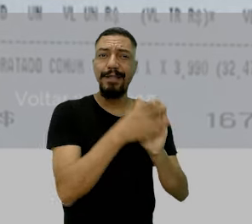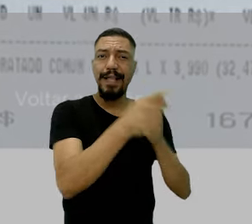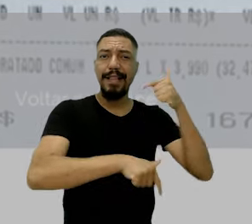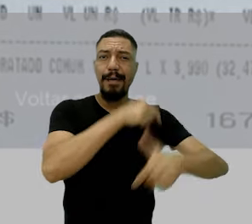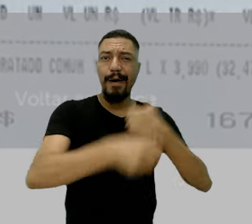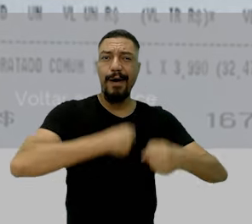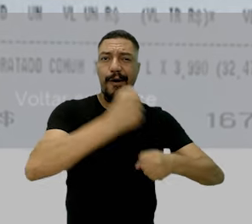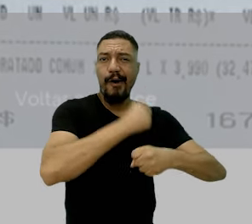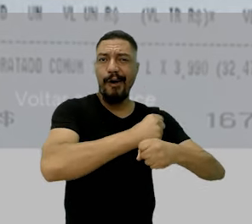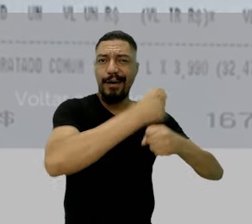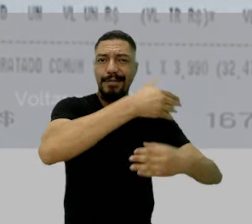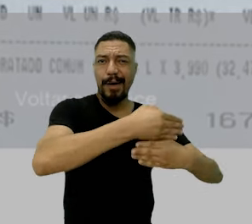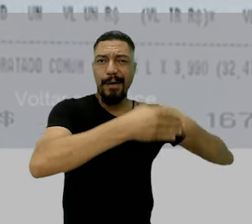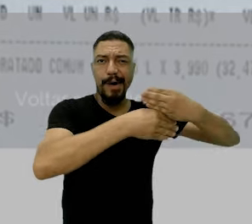cantora.